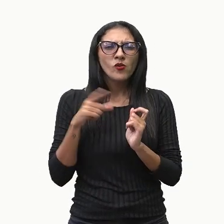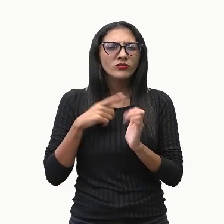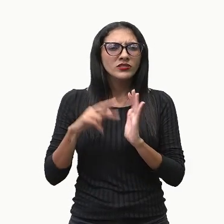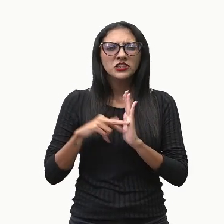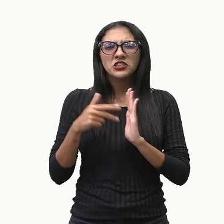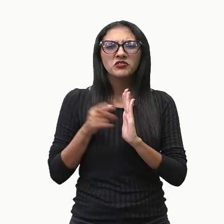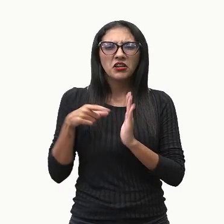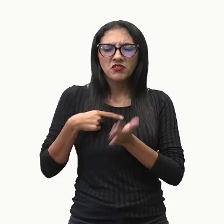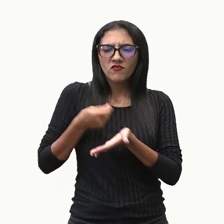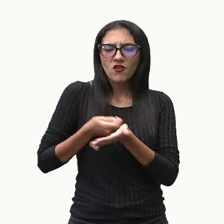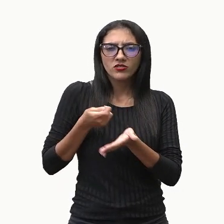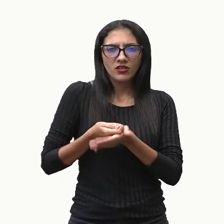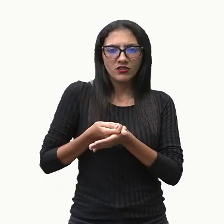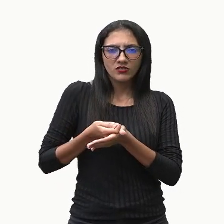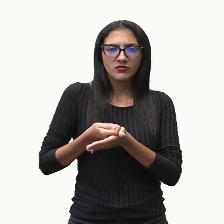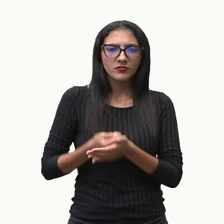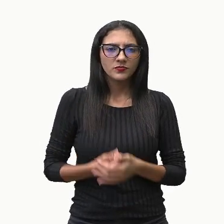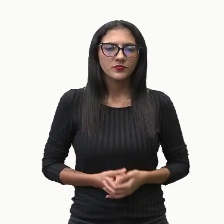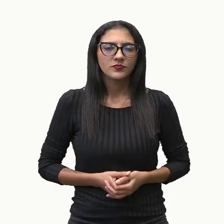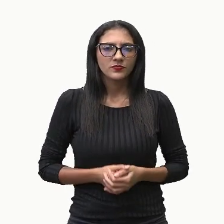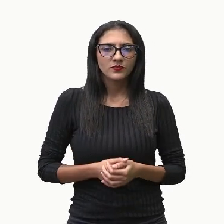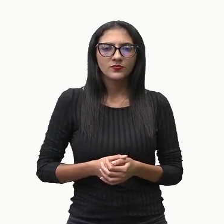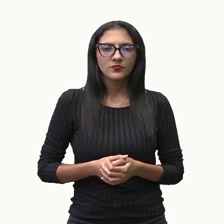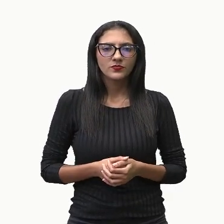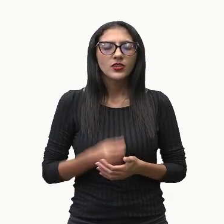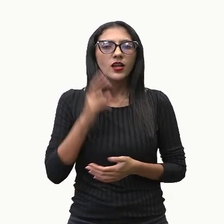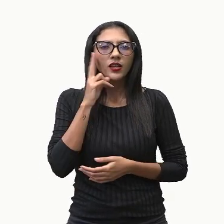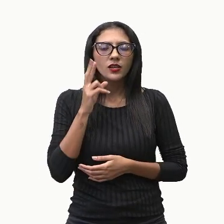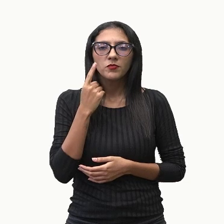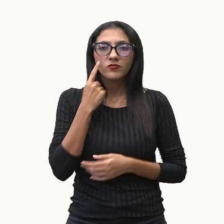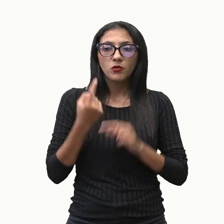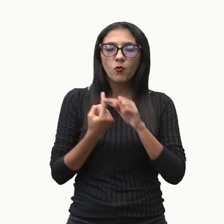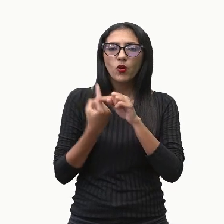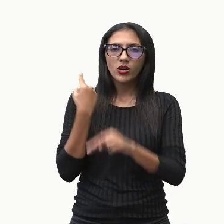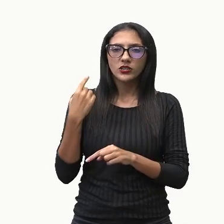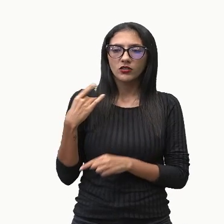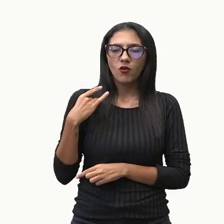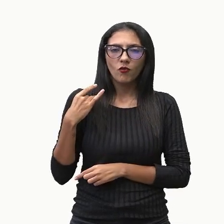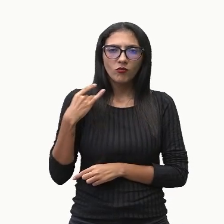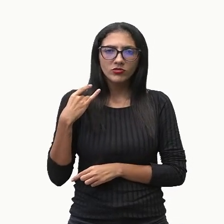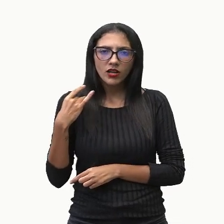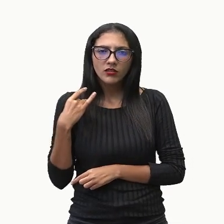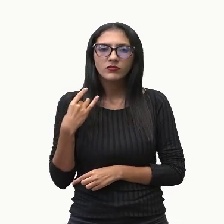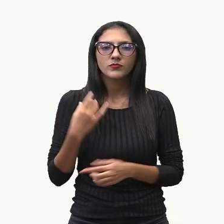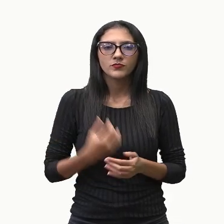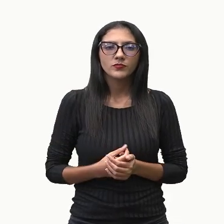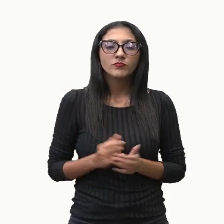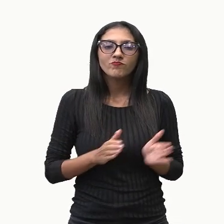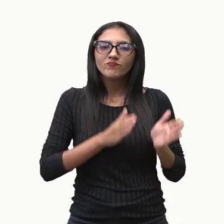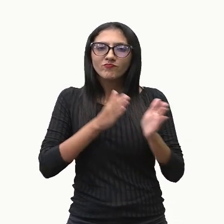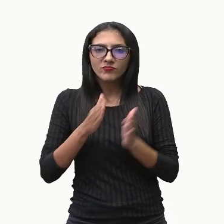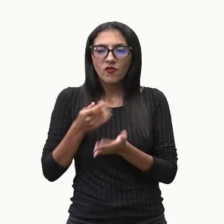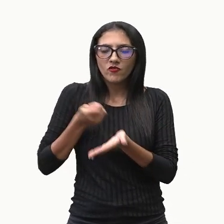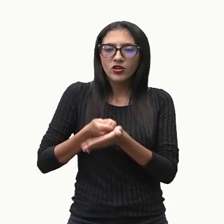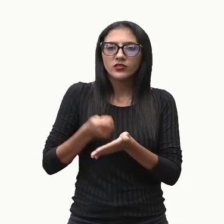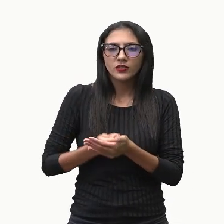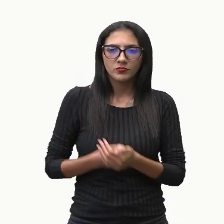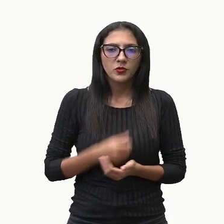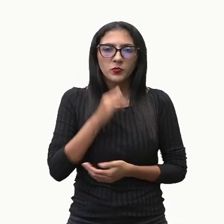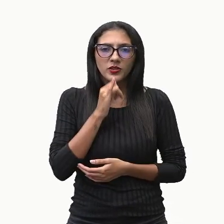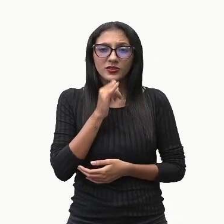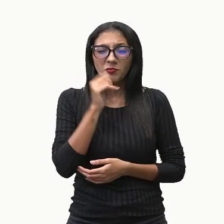forçada? Nós tivemos lá aquelas que eram voluntárias e espontâneas. As forçadas, quando as pessoas